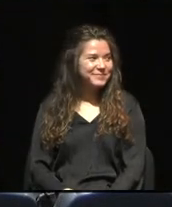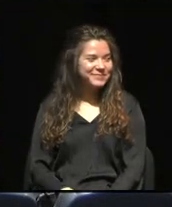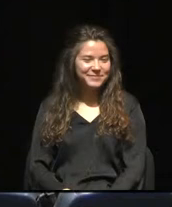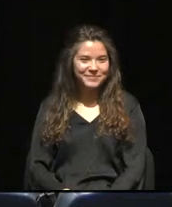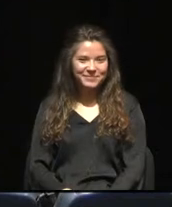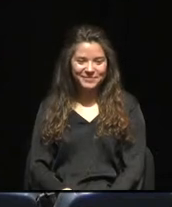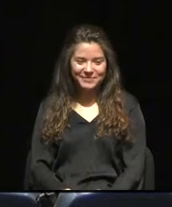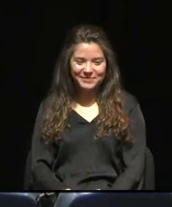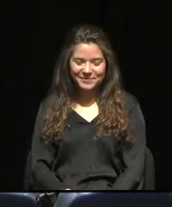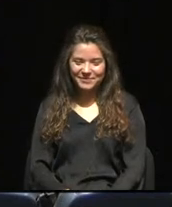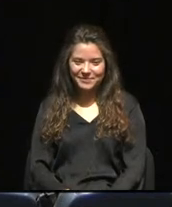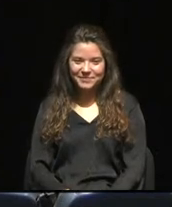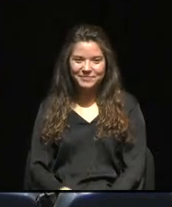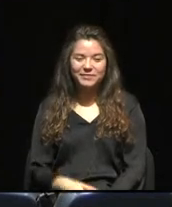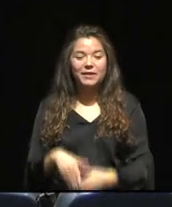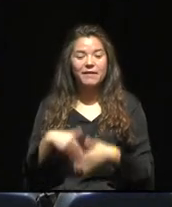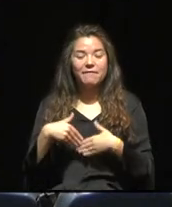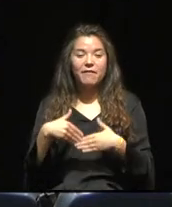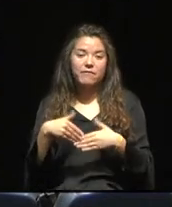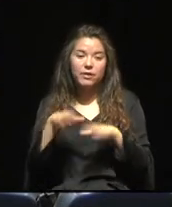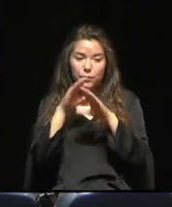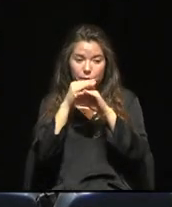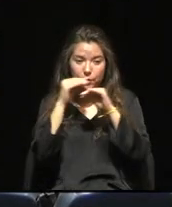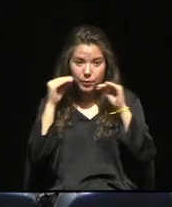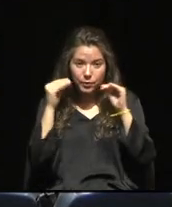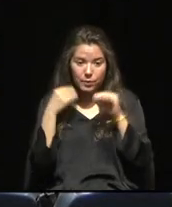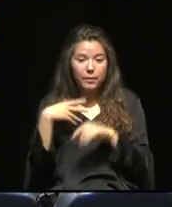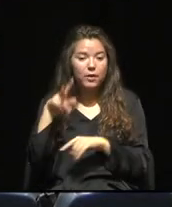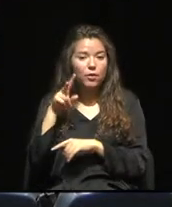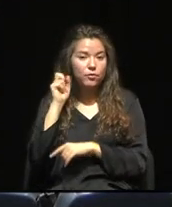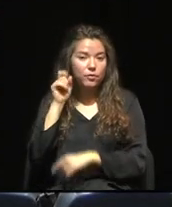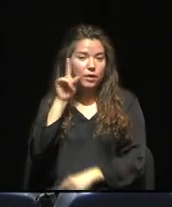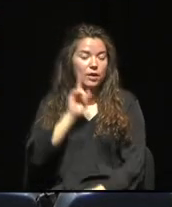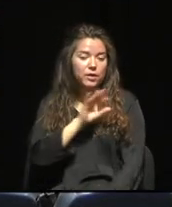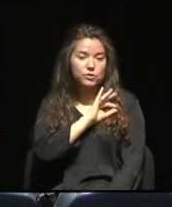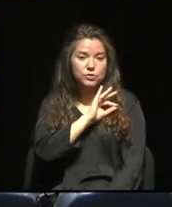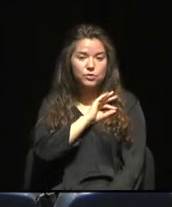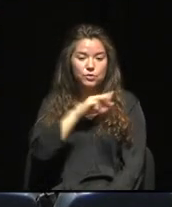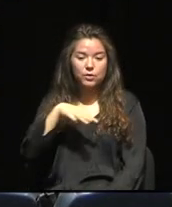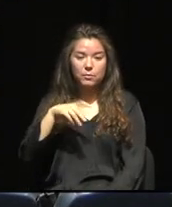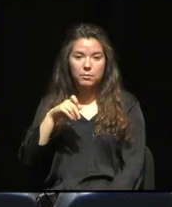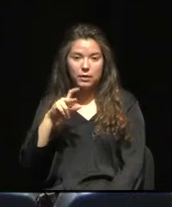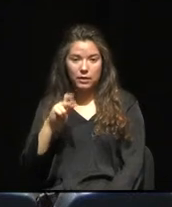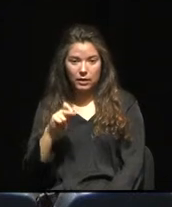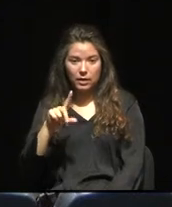Pinheiro vamos fazer silêncio para ouvir a Dona Maria de Lurdes